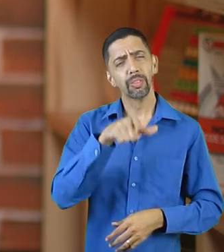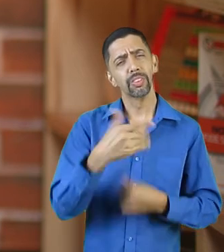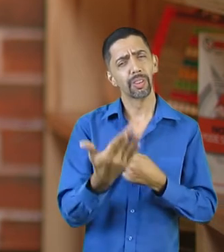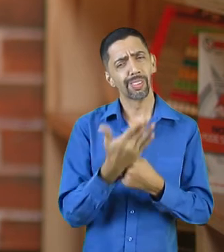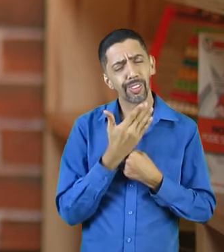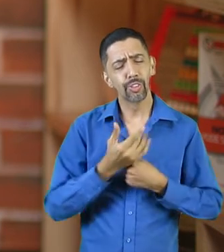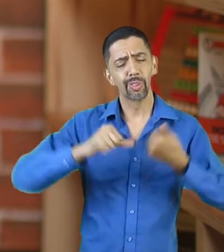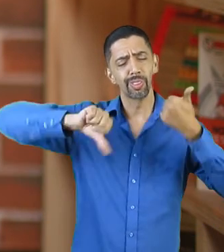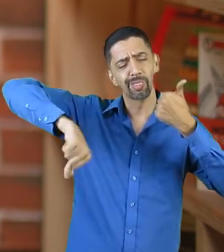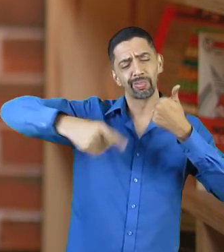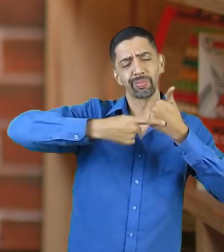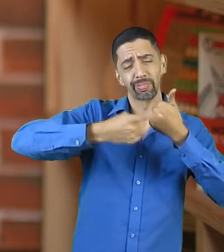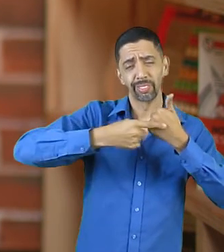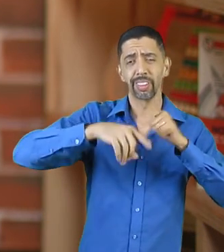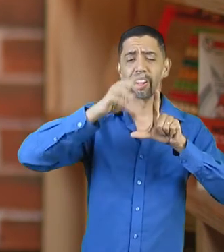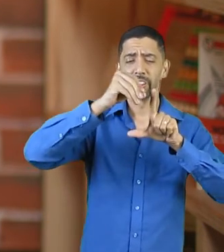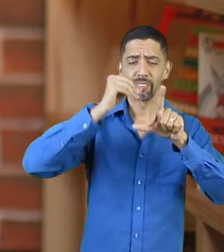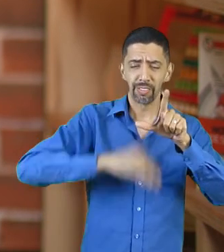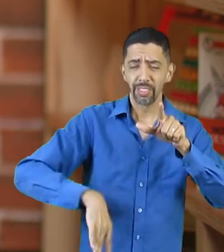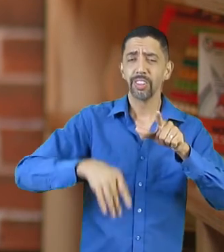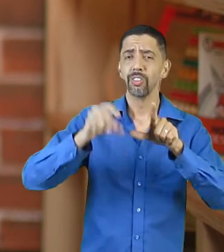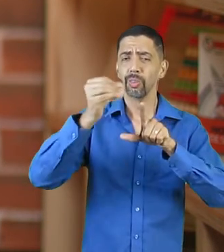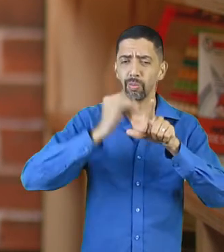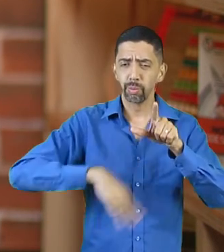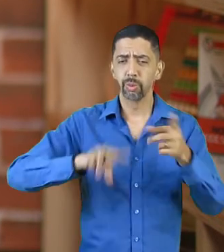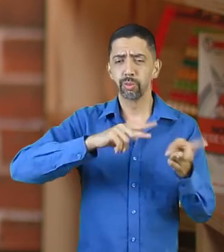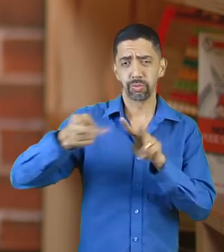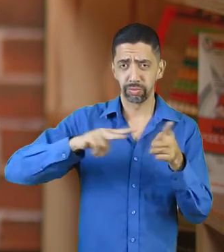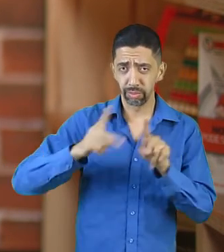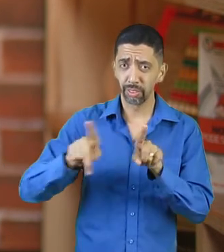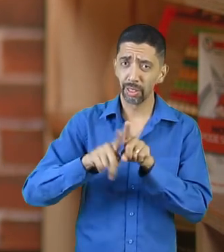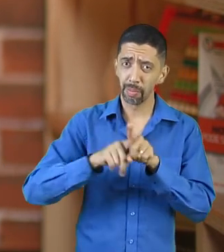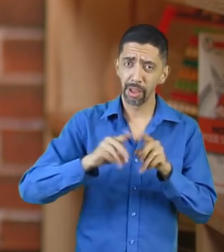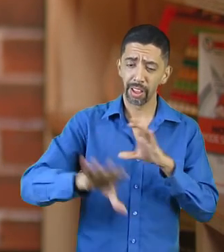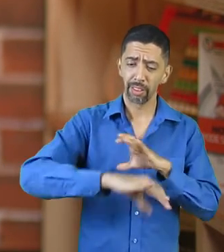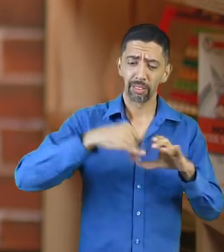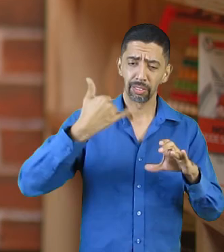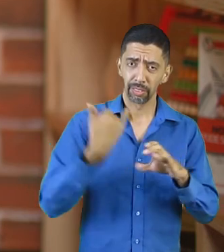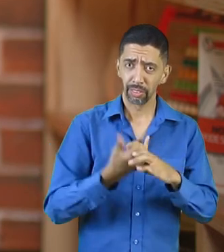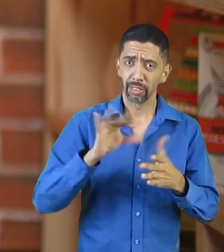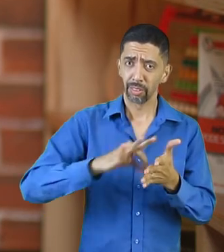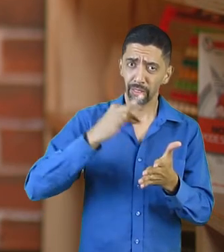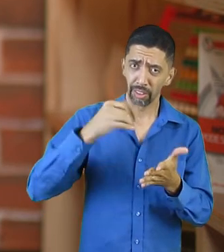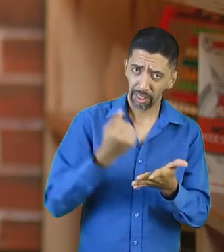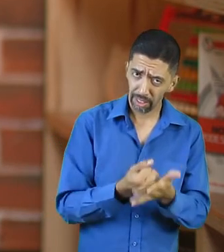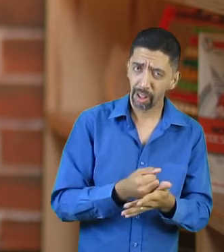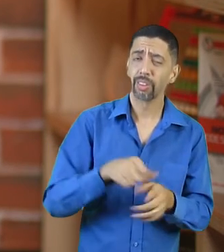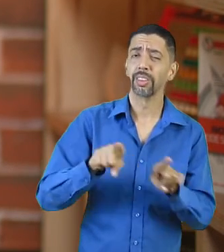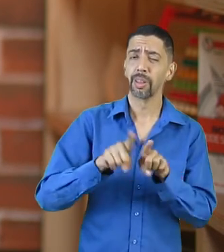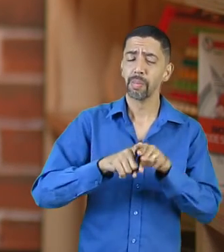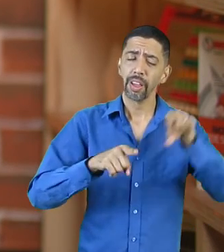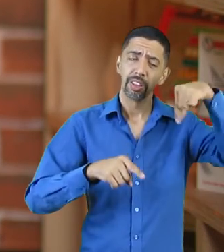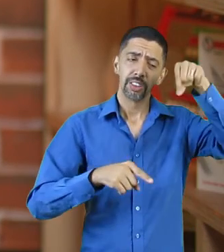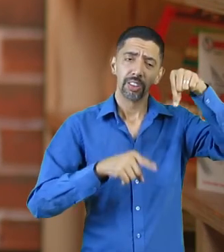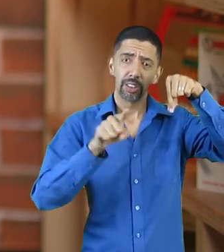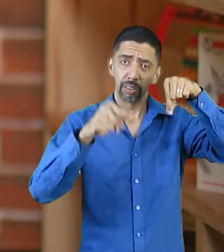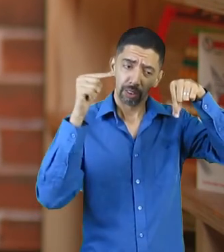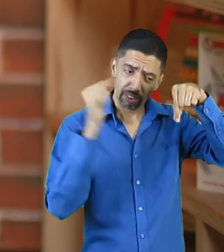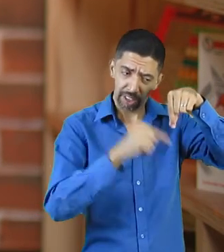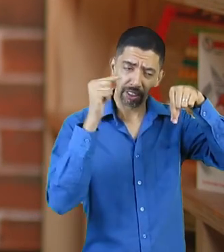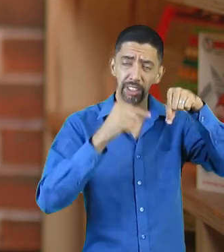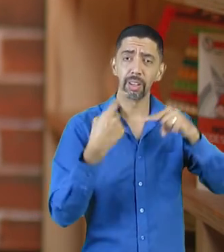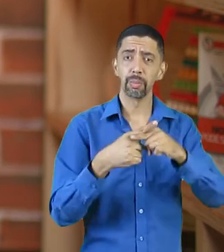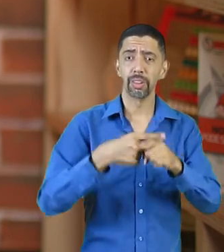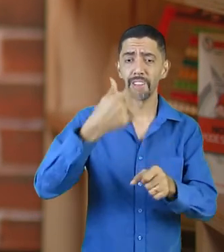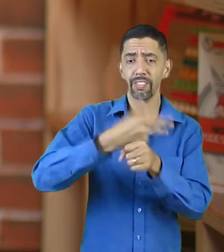sua atitude de deixar seu like, compartilhar esse vídeo, já se inscrever no canal caso não esteja inscrito e não se esquecer